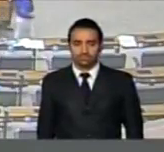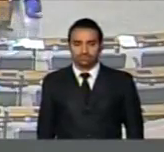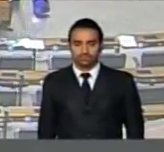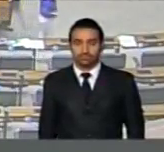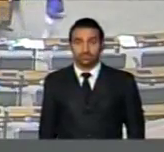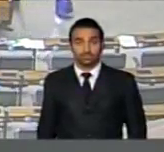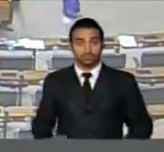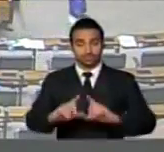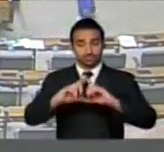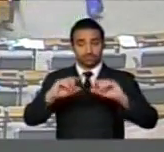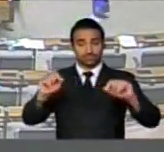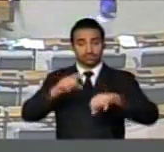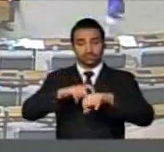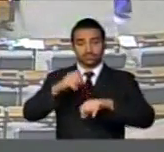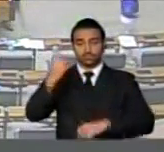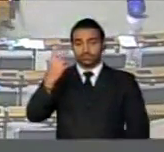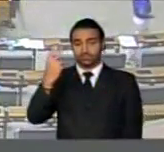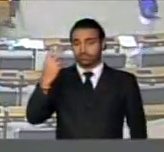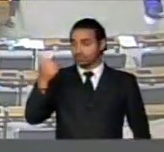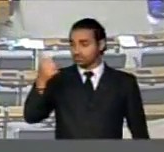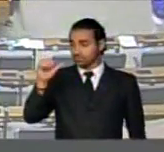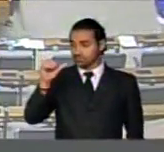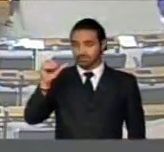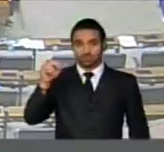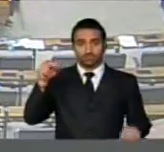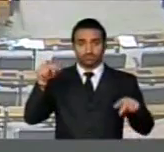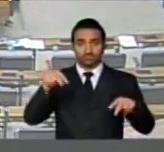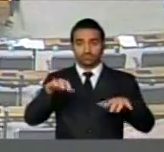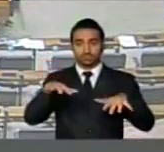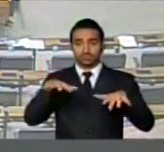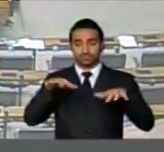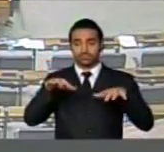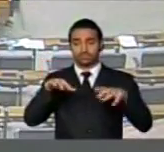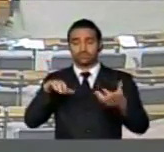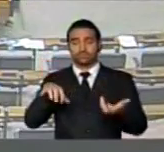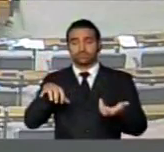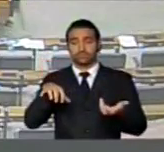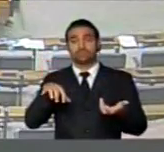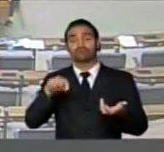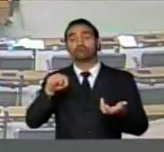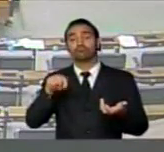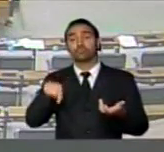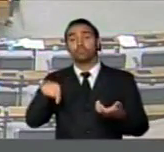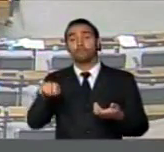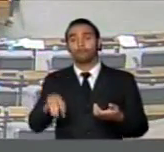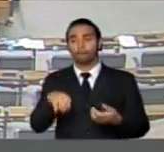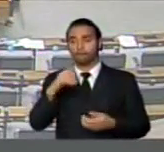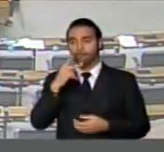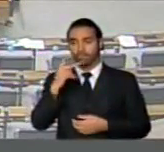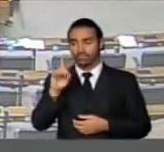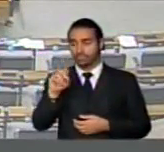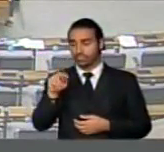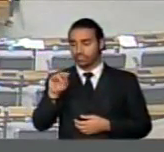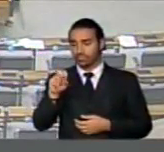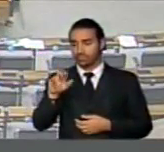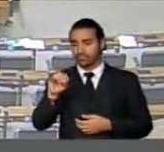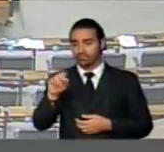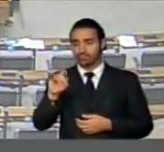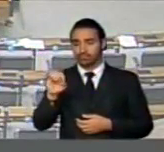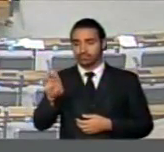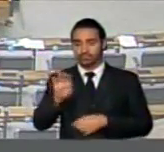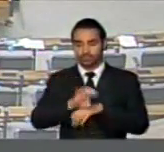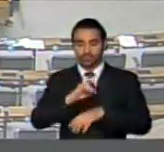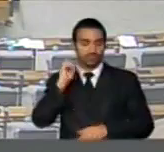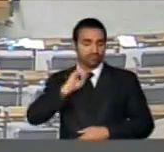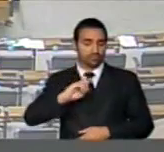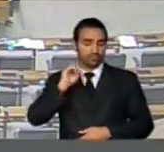Agora em Brasília, são 2h19, você acompanha a sessão do Congresso Nacional. Quem está com a palavra agora é o deputado Domingos Sávio, do PSDB de